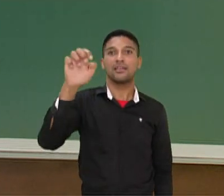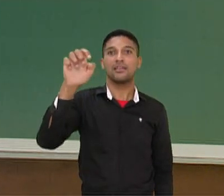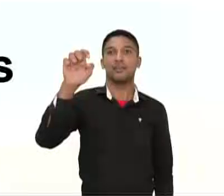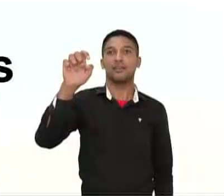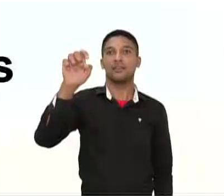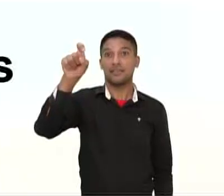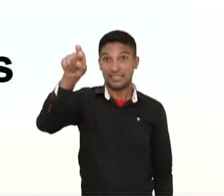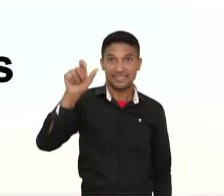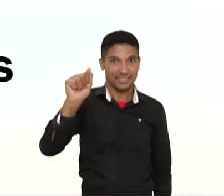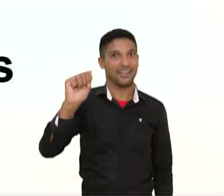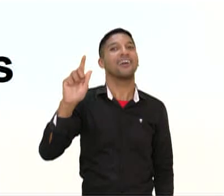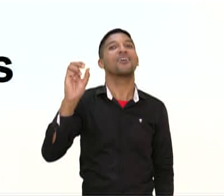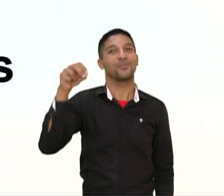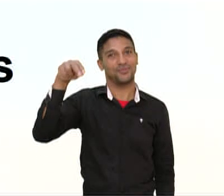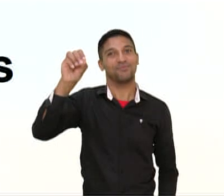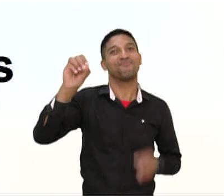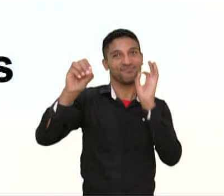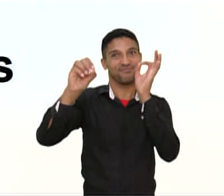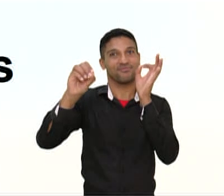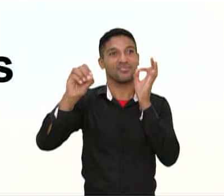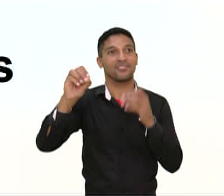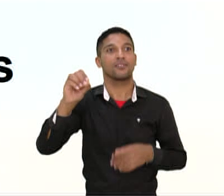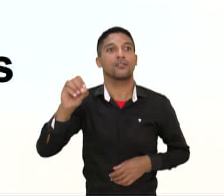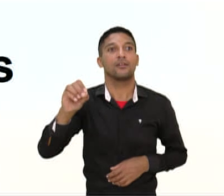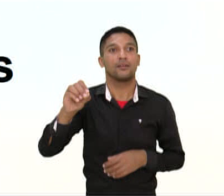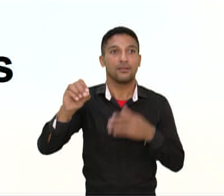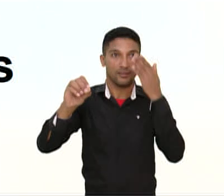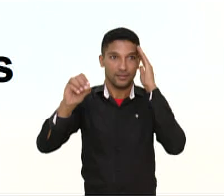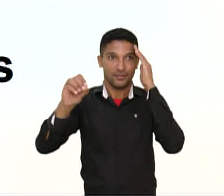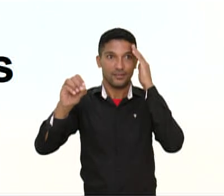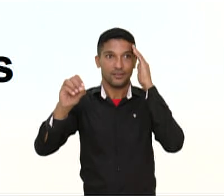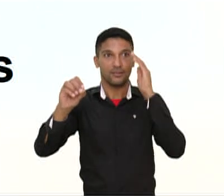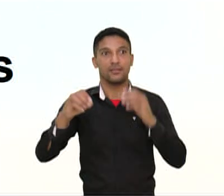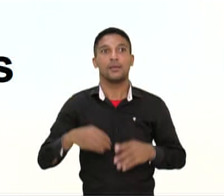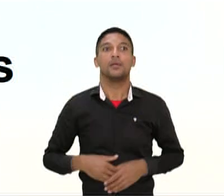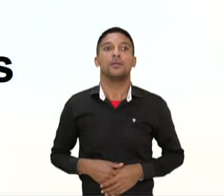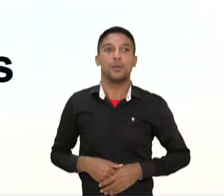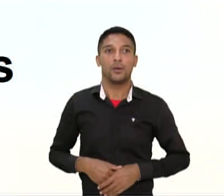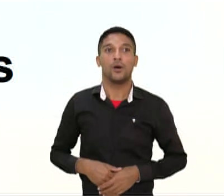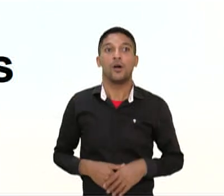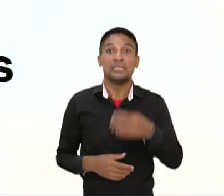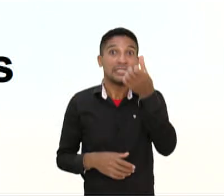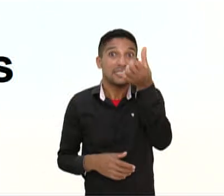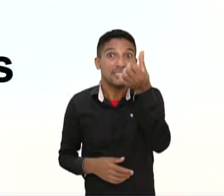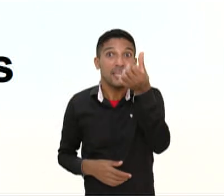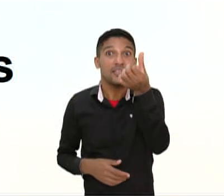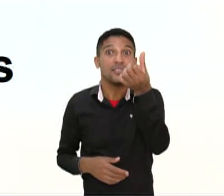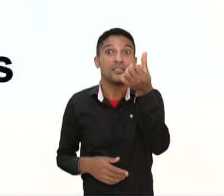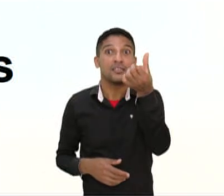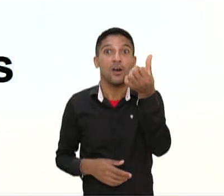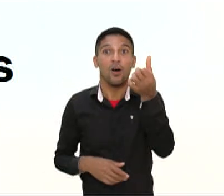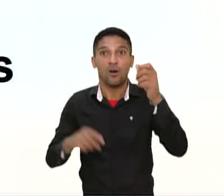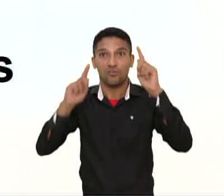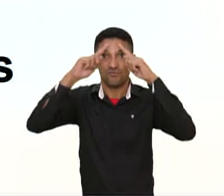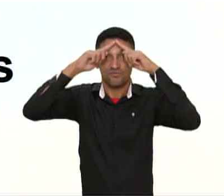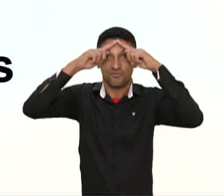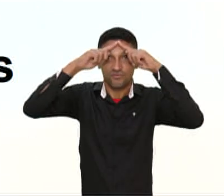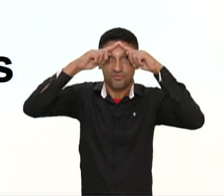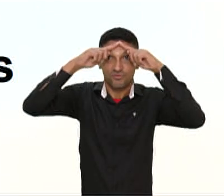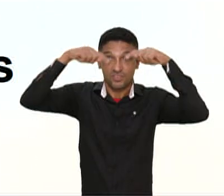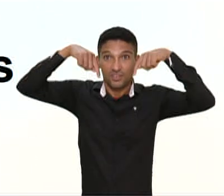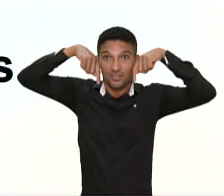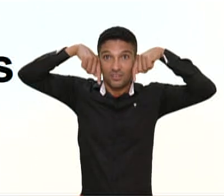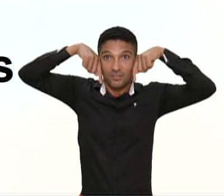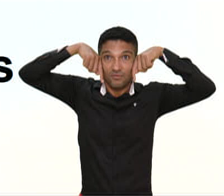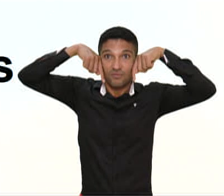gente saber quantas diagonais tem sem precisar fazer o desenho. Porque o desenho, às vezes, a gente se confunde muito. E, na